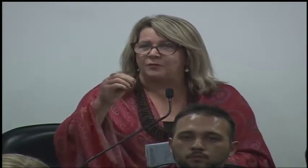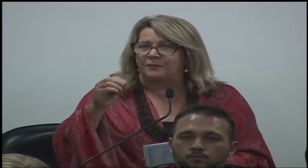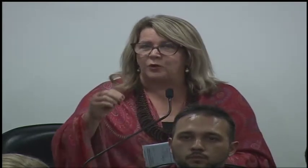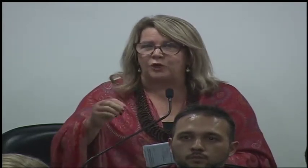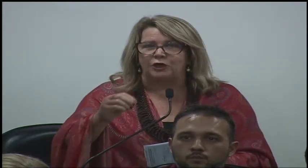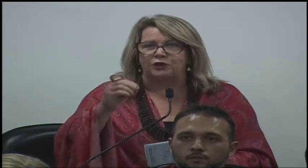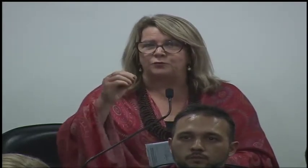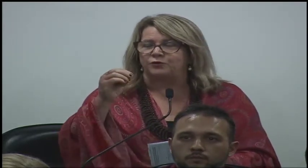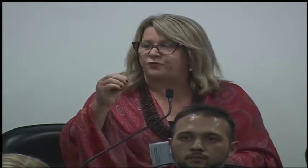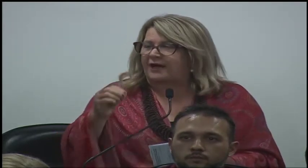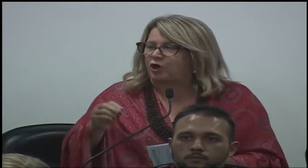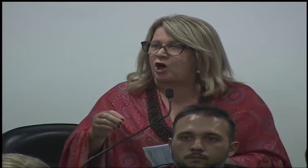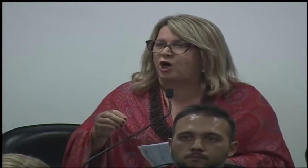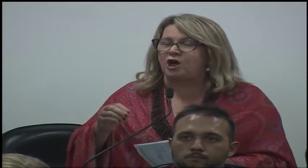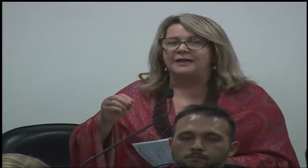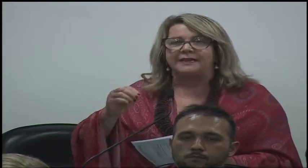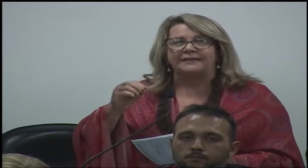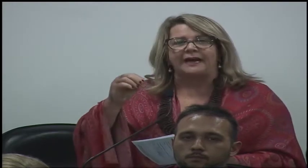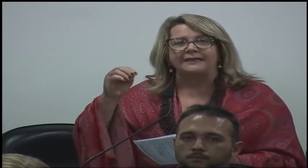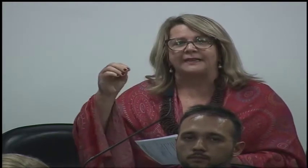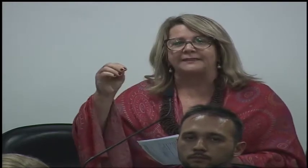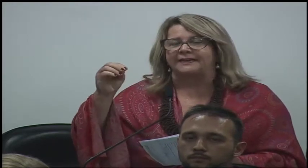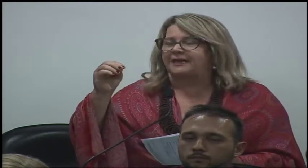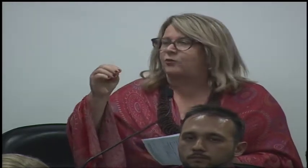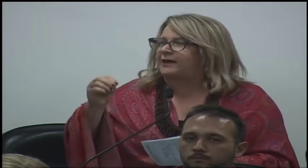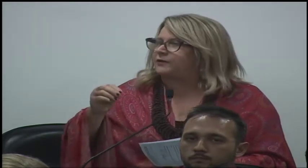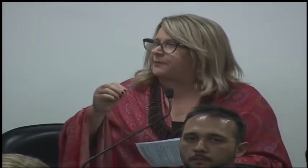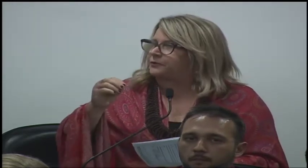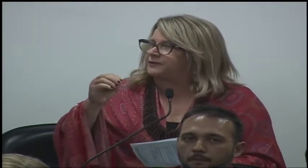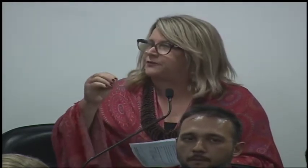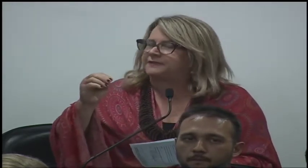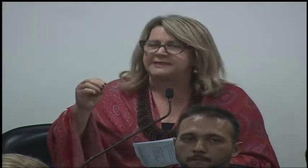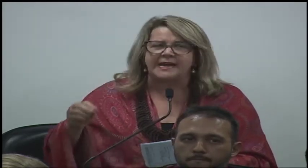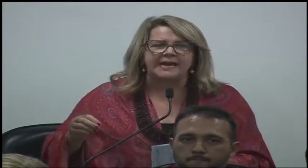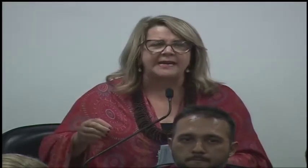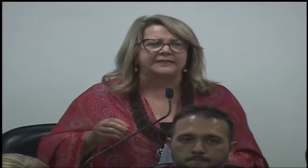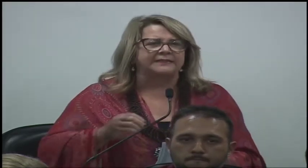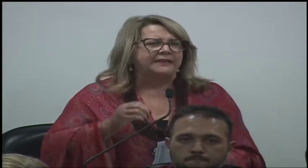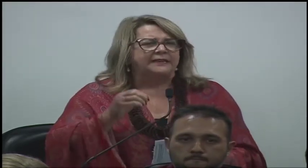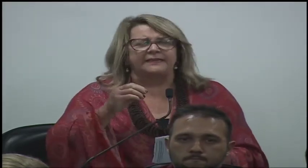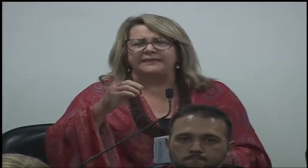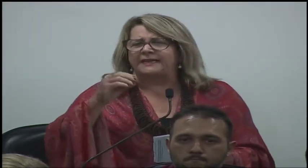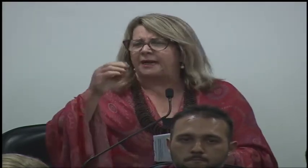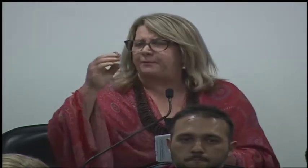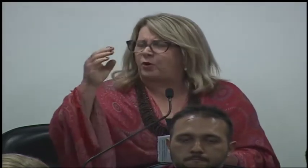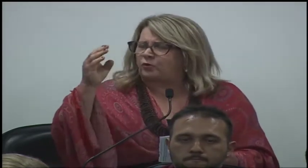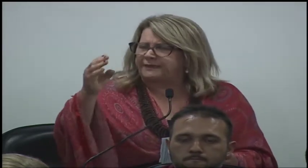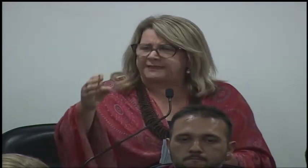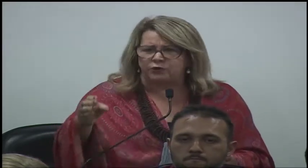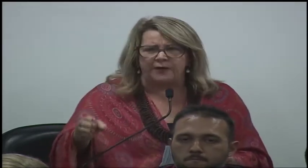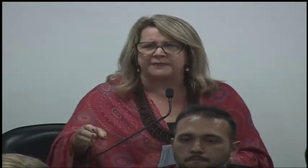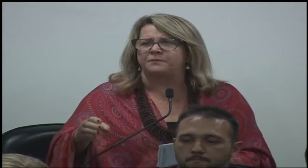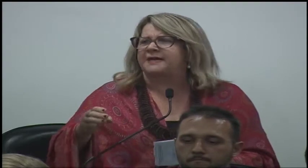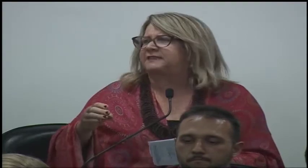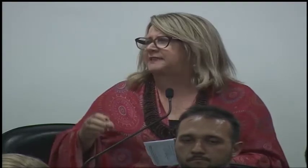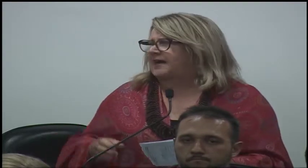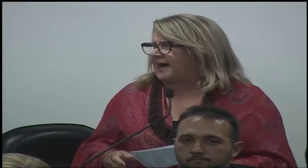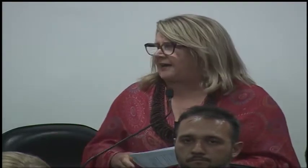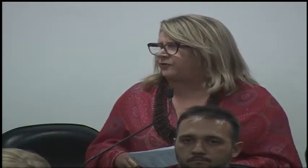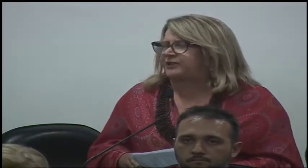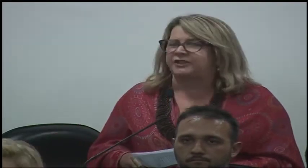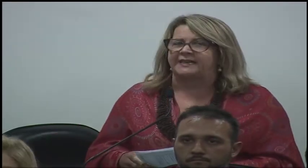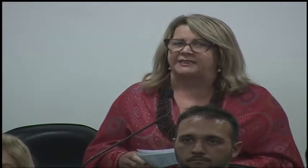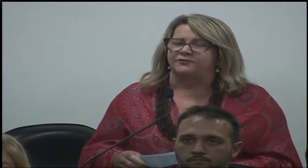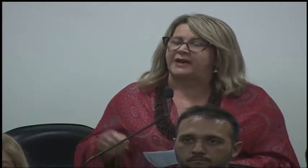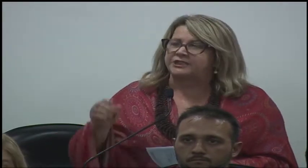mundo comemorou, todo mundo falou que aí ia ser adequado lá para os deficientes e que daqui a pouco, daqui 2 meses está lá.